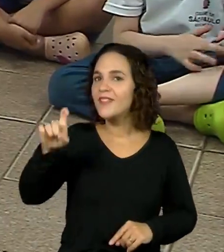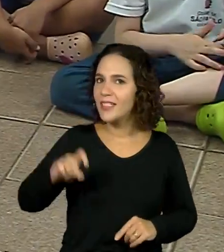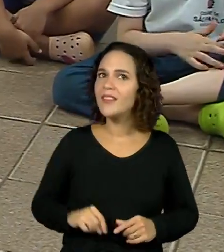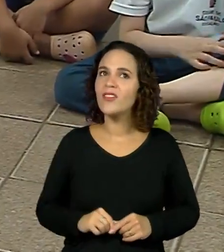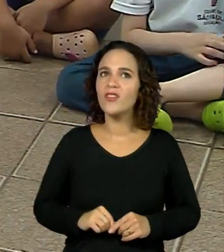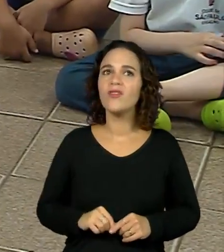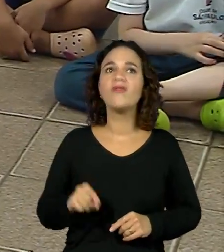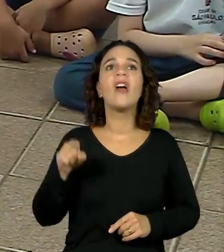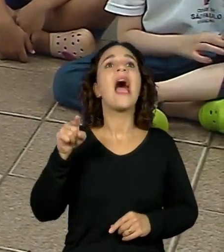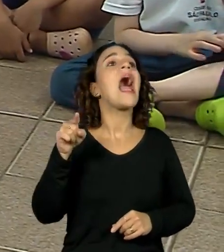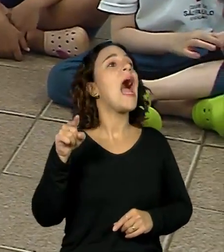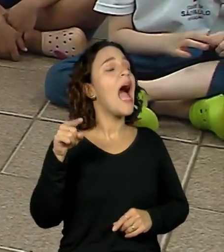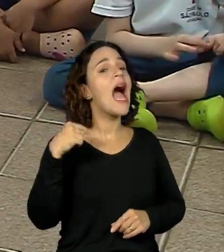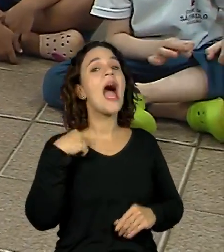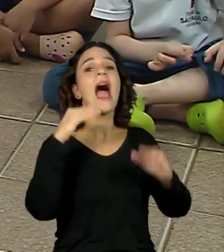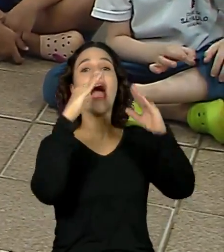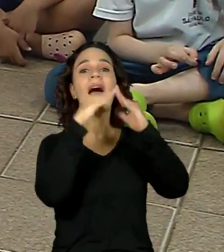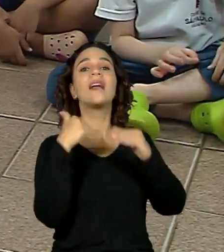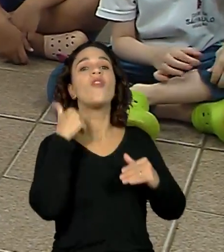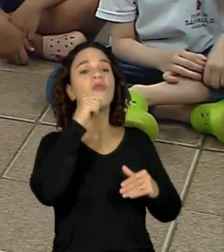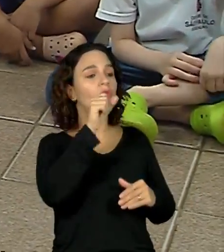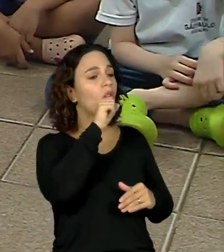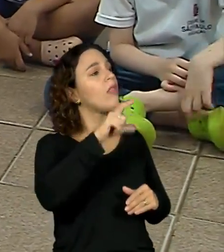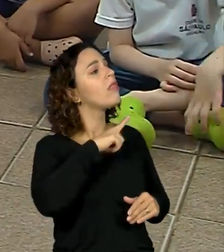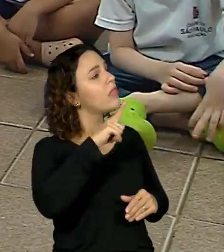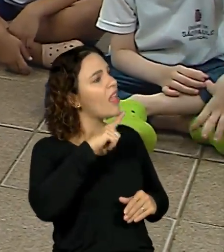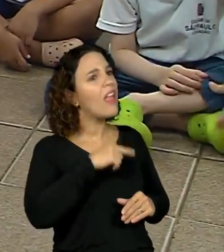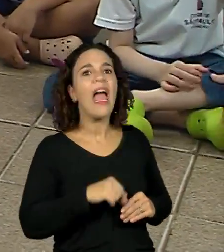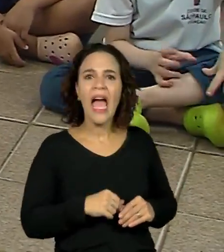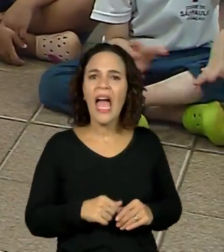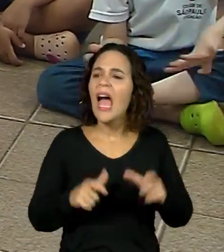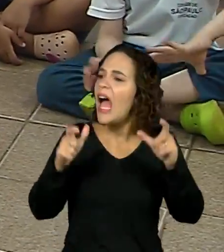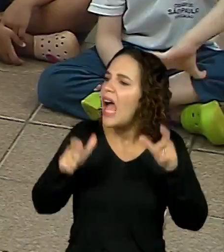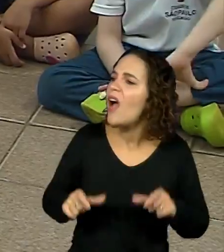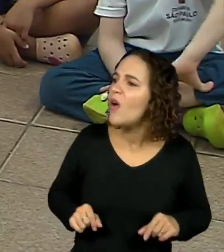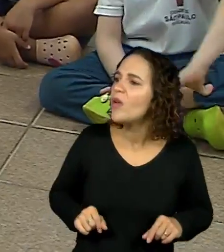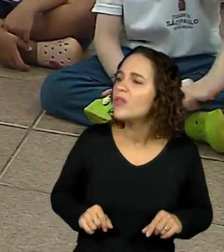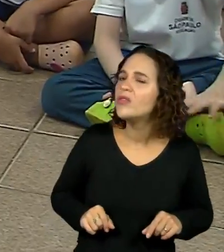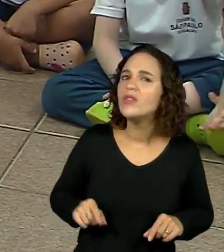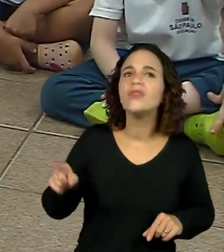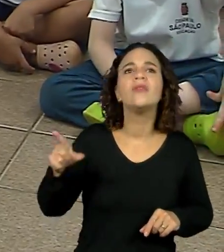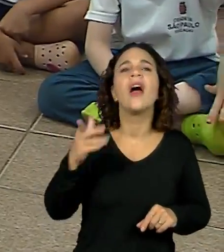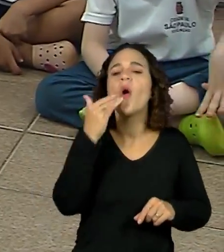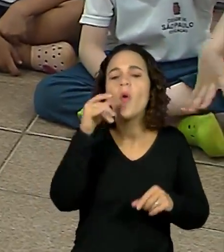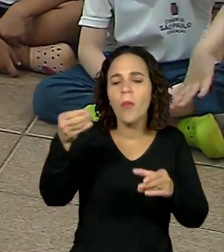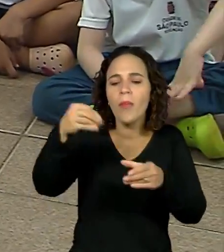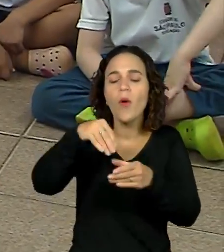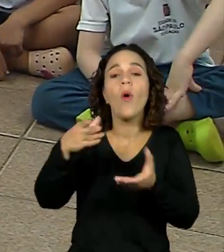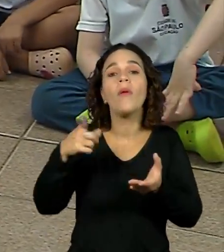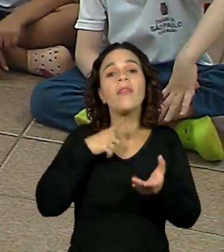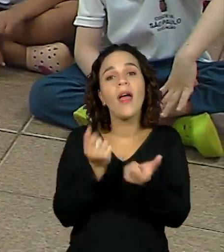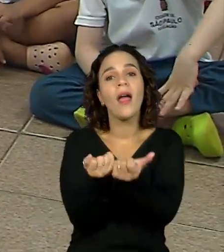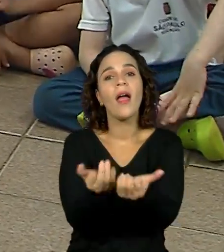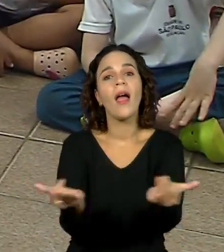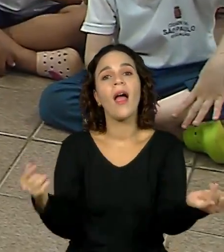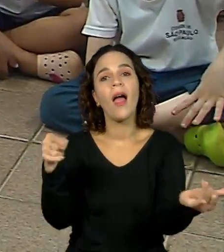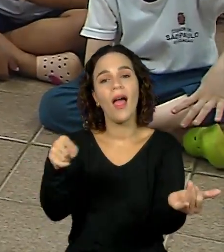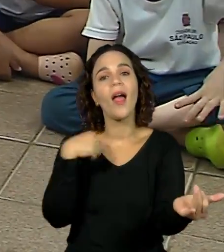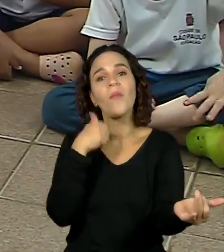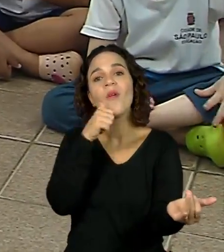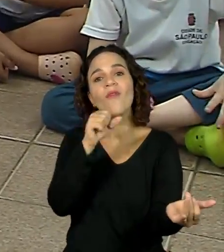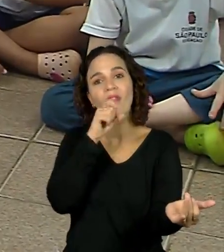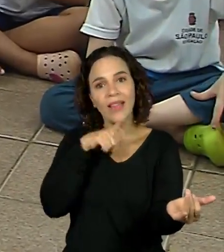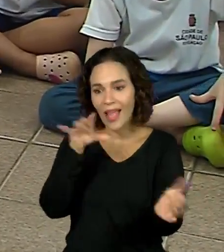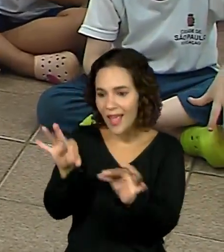comi manjericão na minha casa da minha avó. É mesmo? E tava onde o manjericão? Em que comida? No jardim da minha avó. Ah, no jardim?